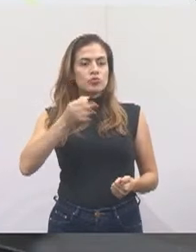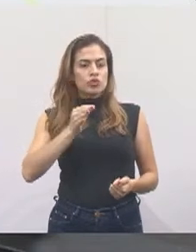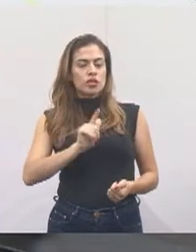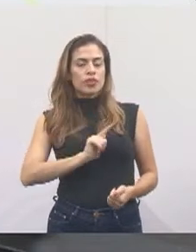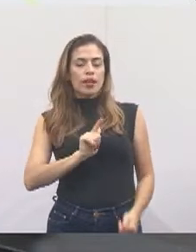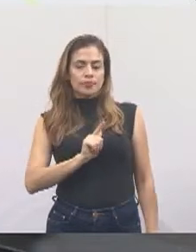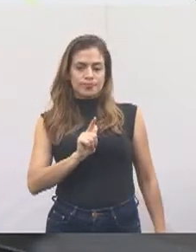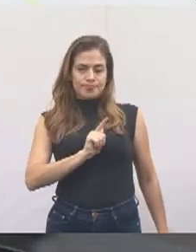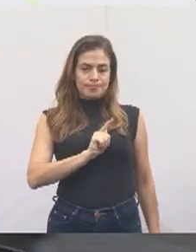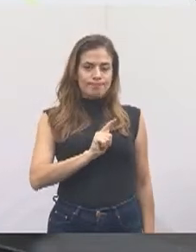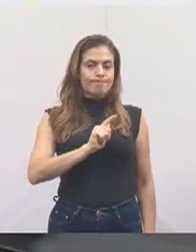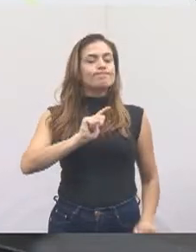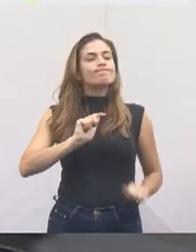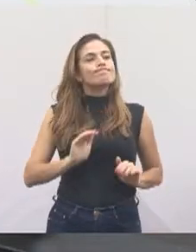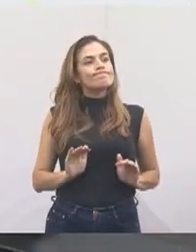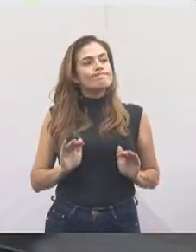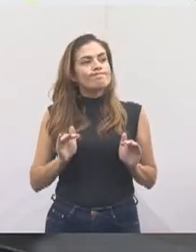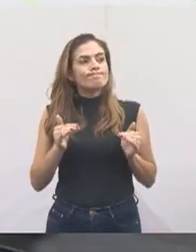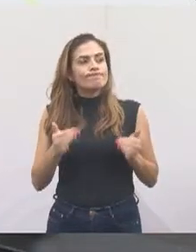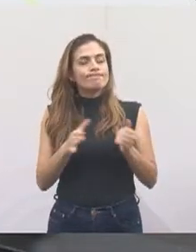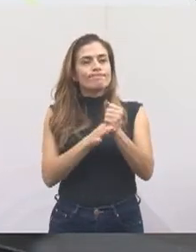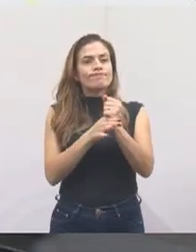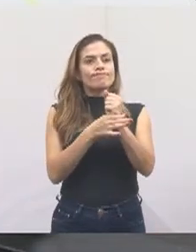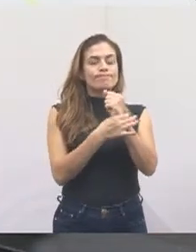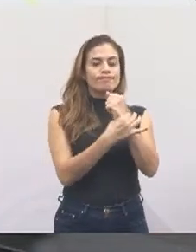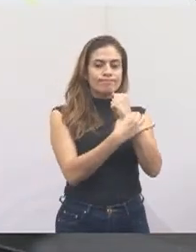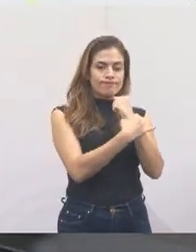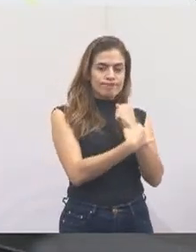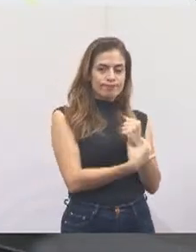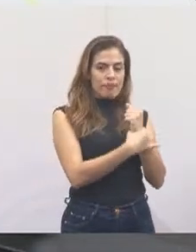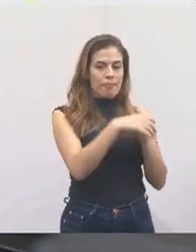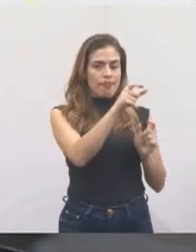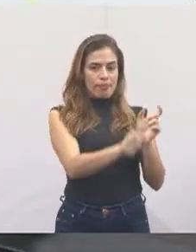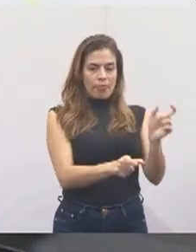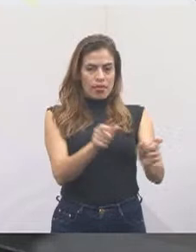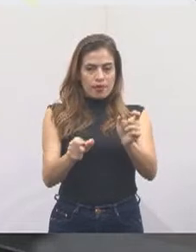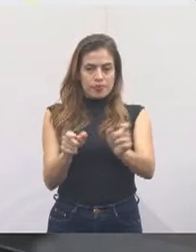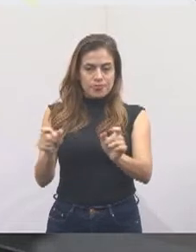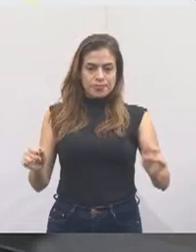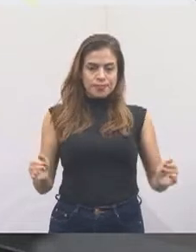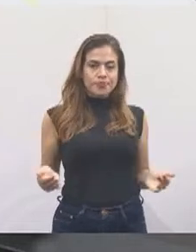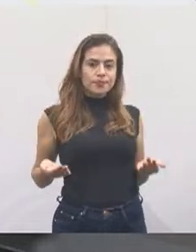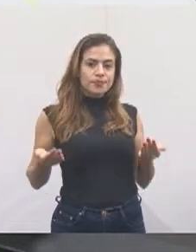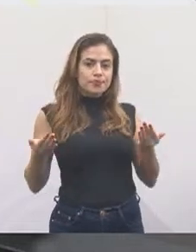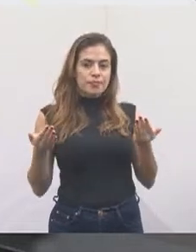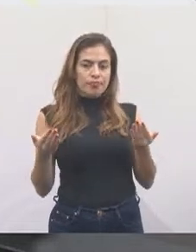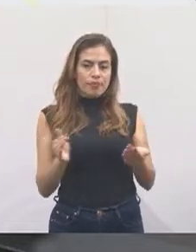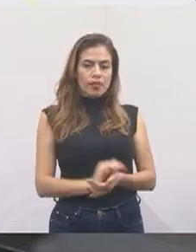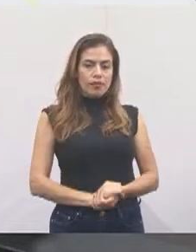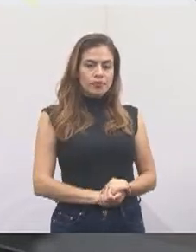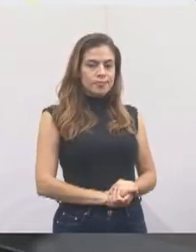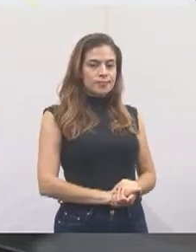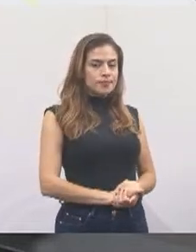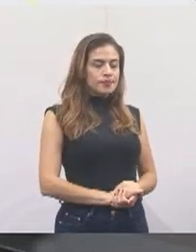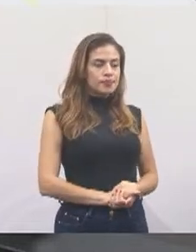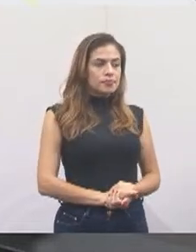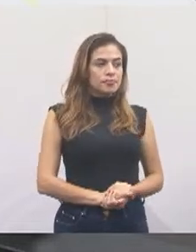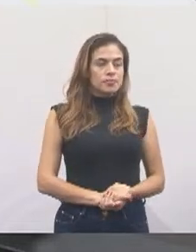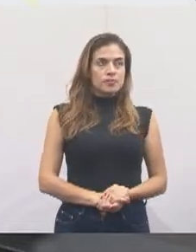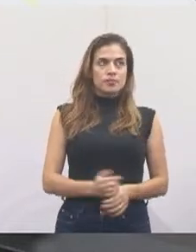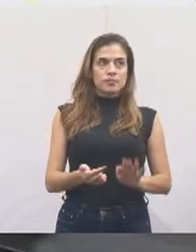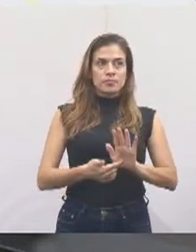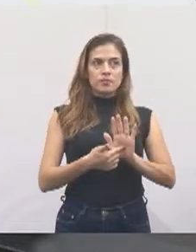uma efetiva Seguridade aos munícipes diante disso são objetos de